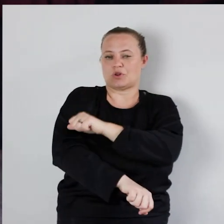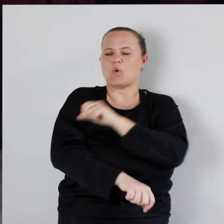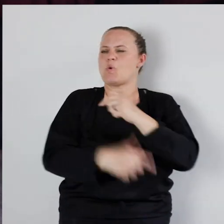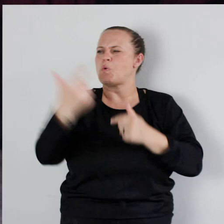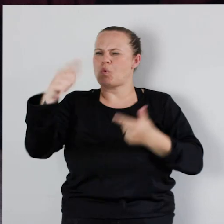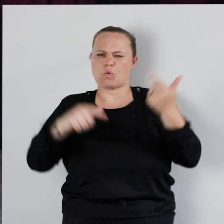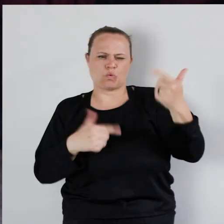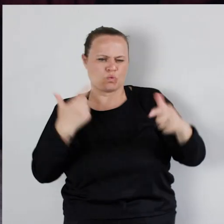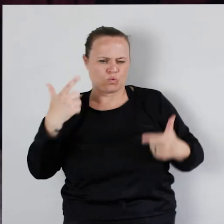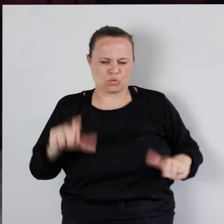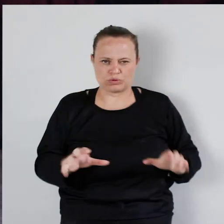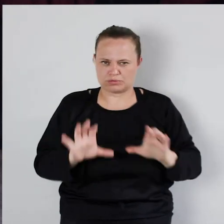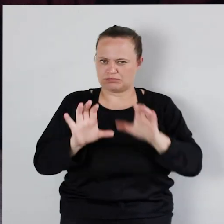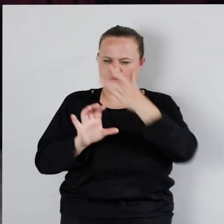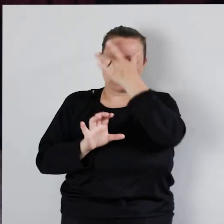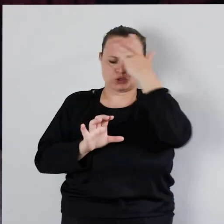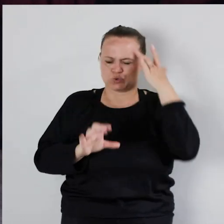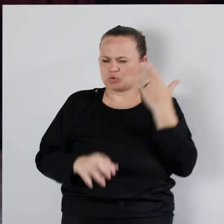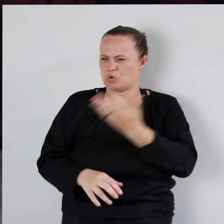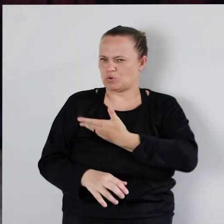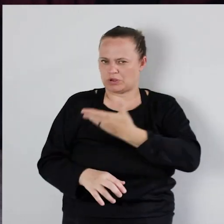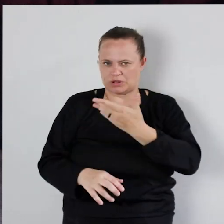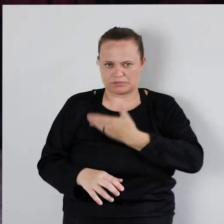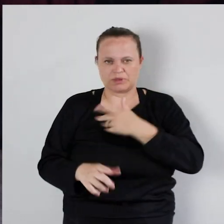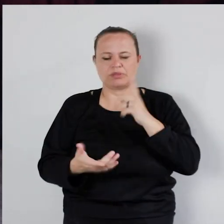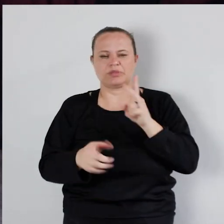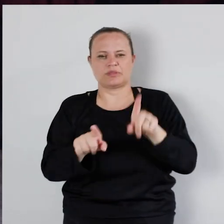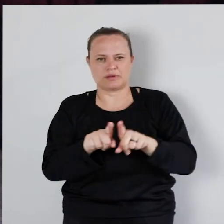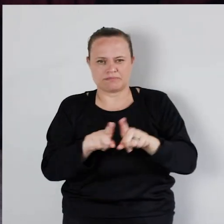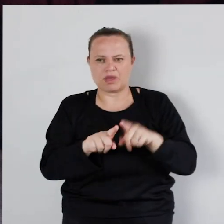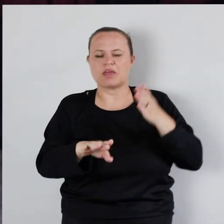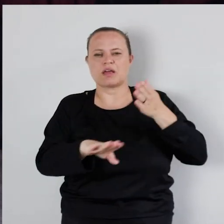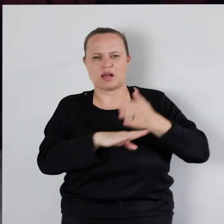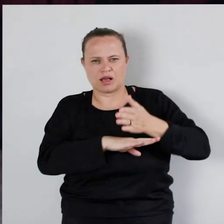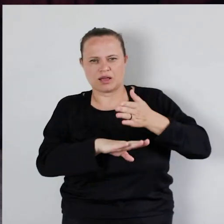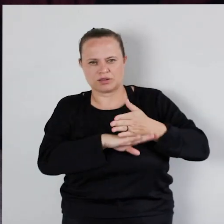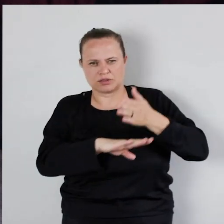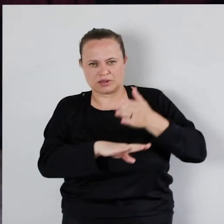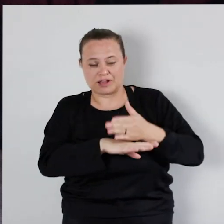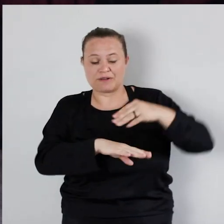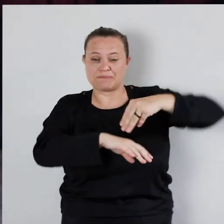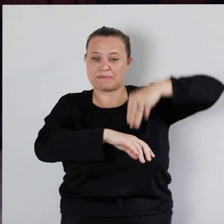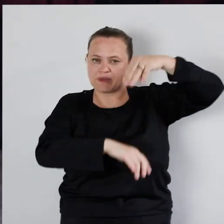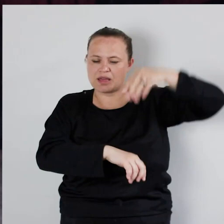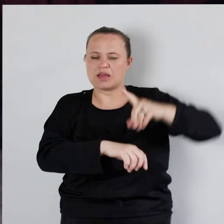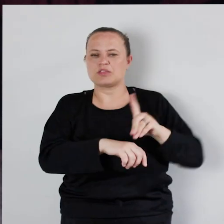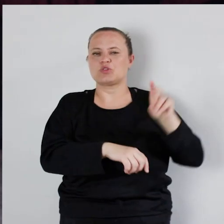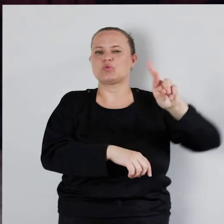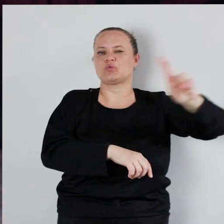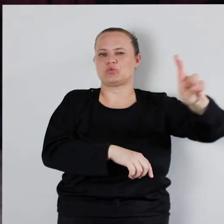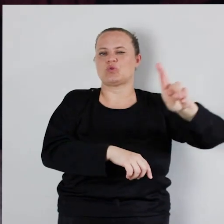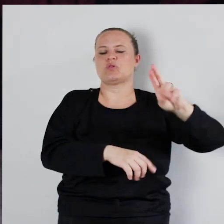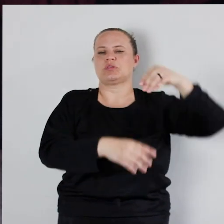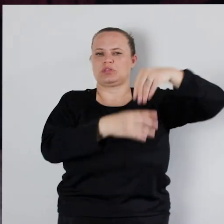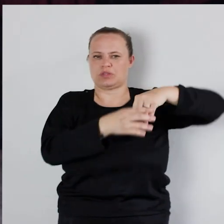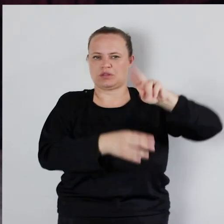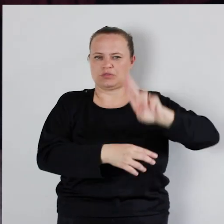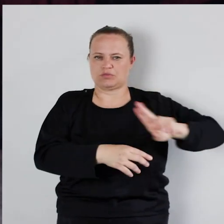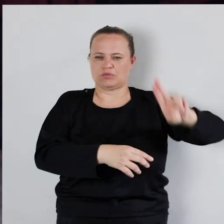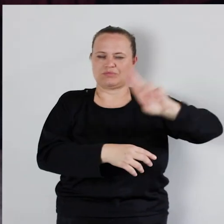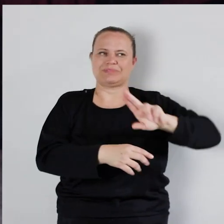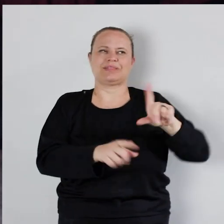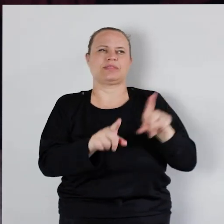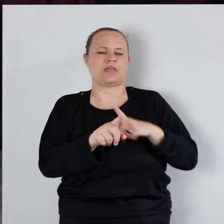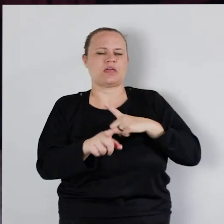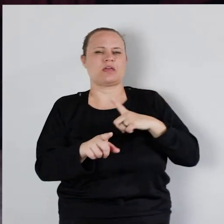ele vai para a IBAP, Rio de Janeiro, outros colegas também egressos, né, que são formados